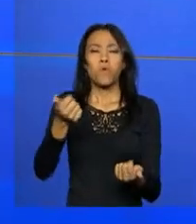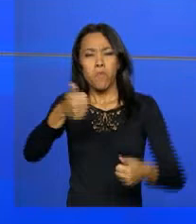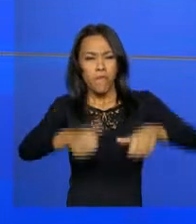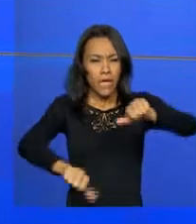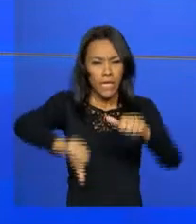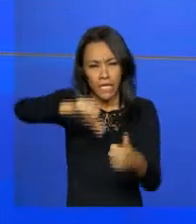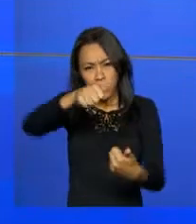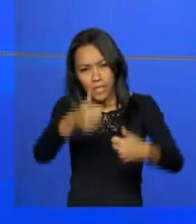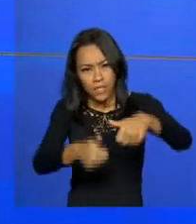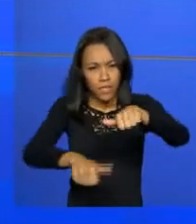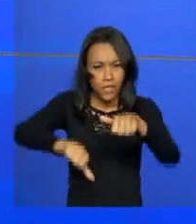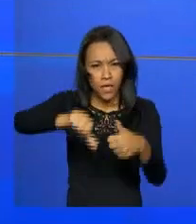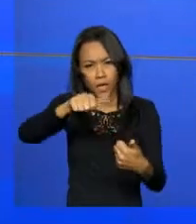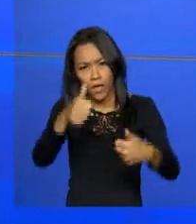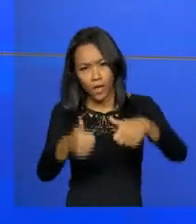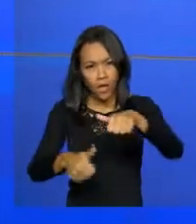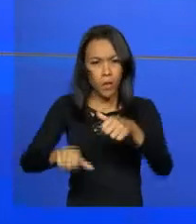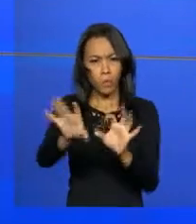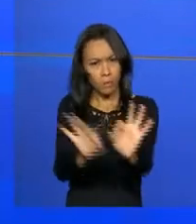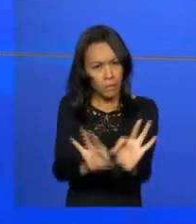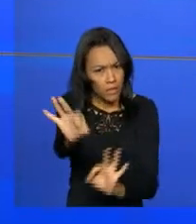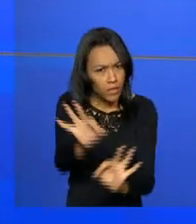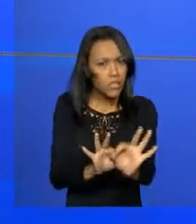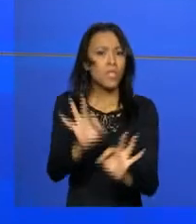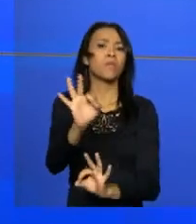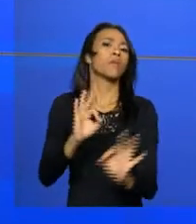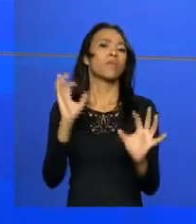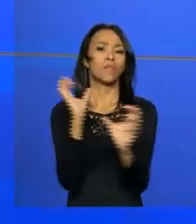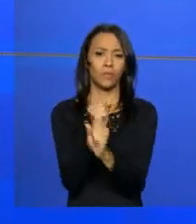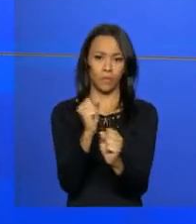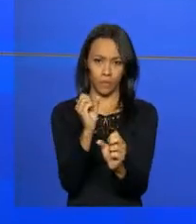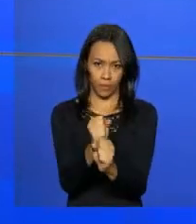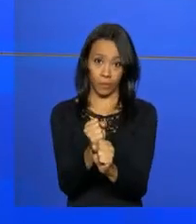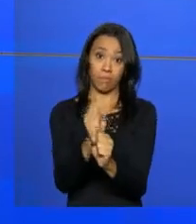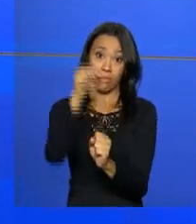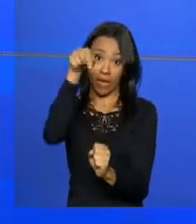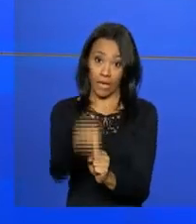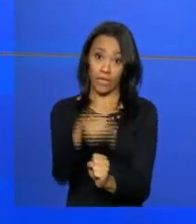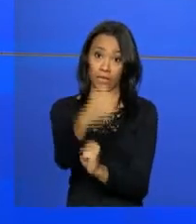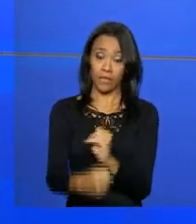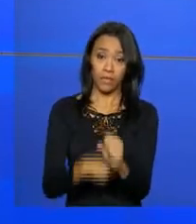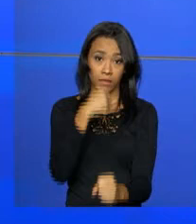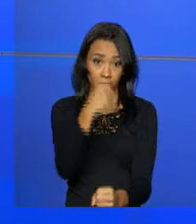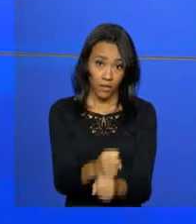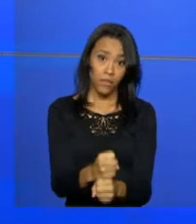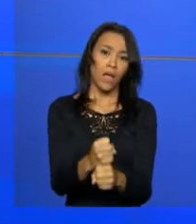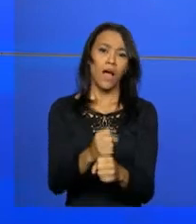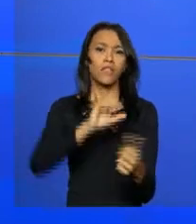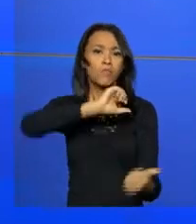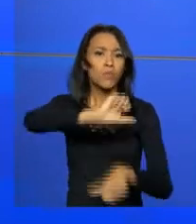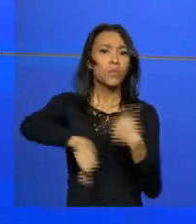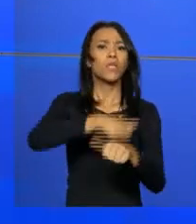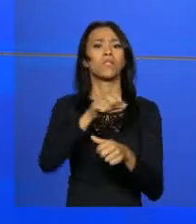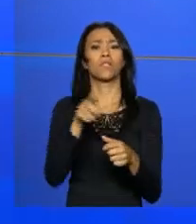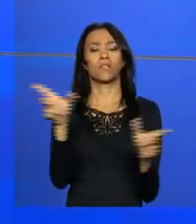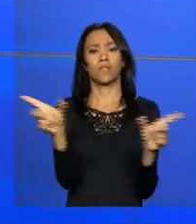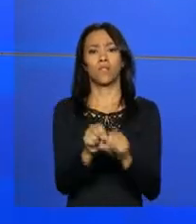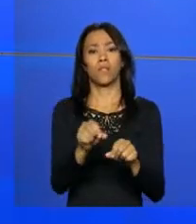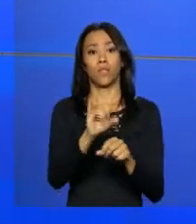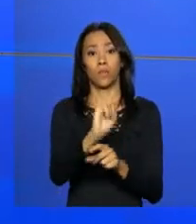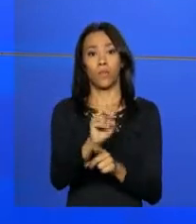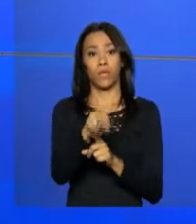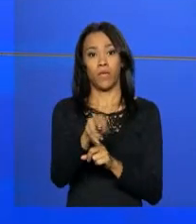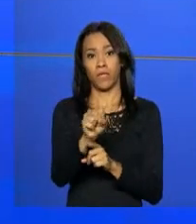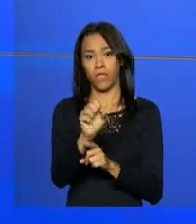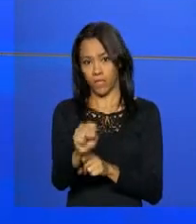um um um planejamento da receita para este ano as mudanças na previdência social ea retomada do crescimento econômico